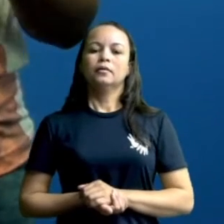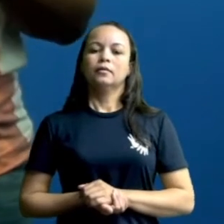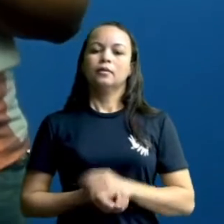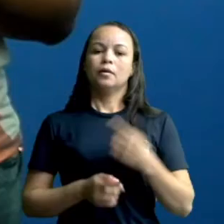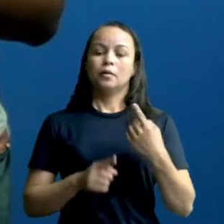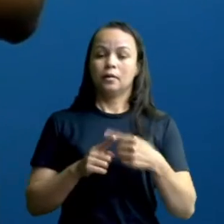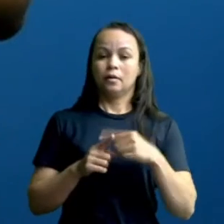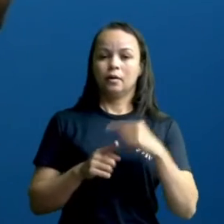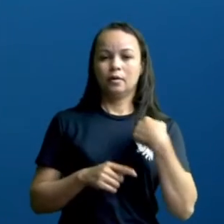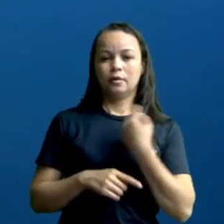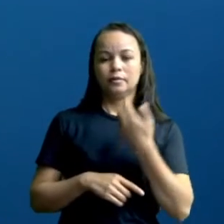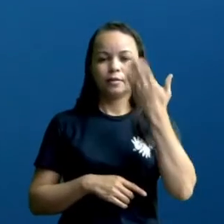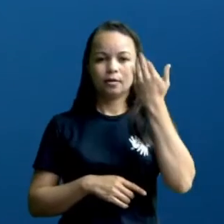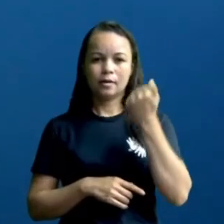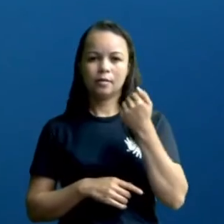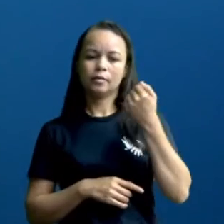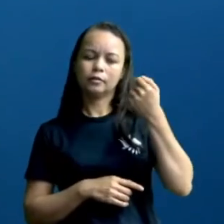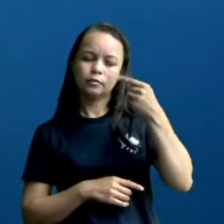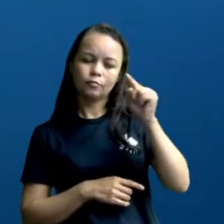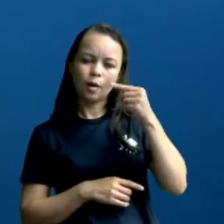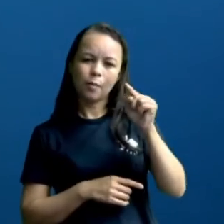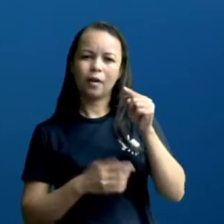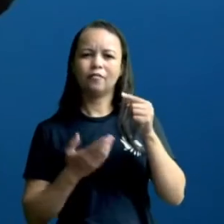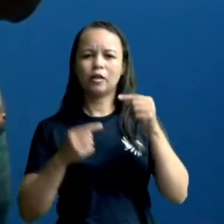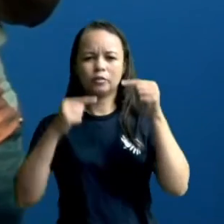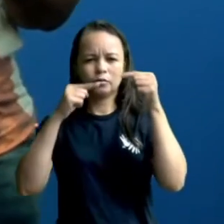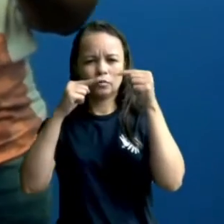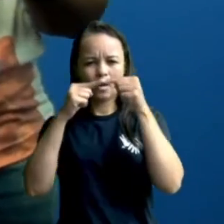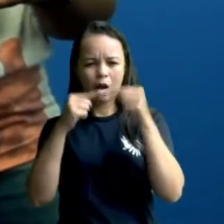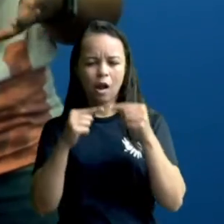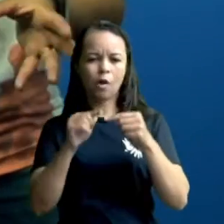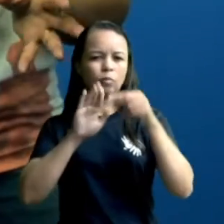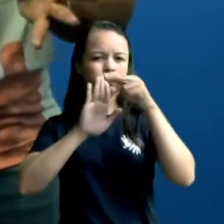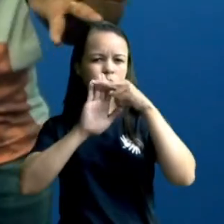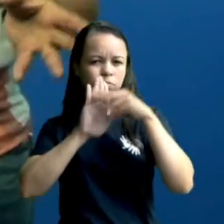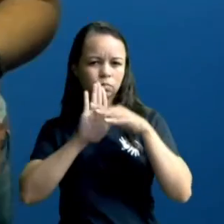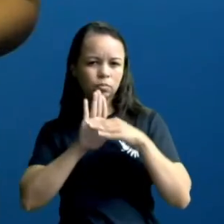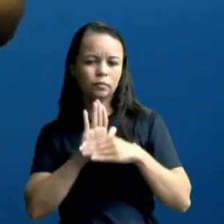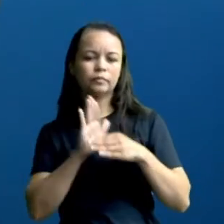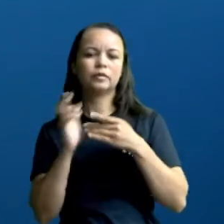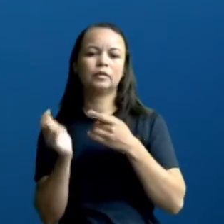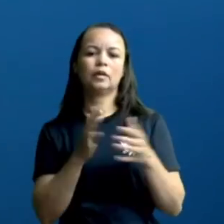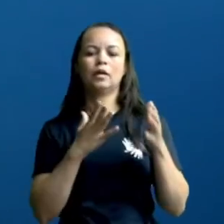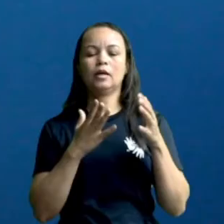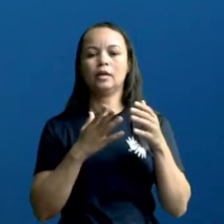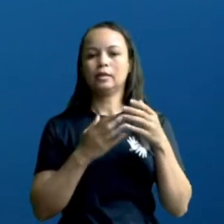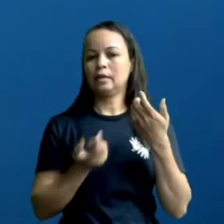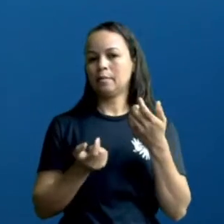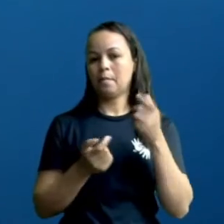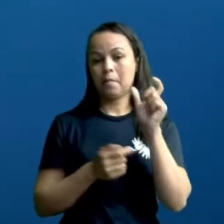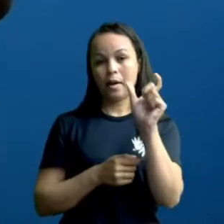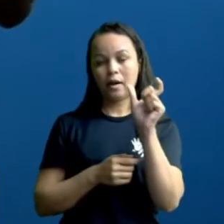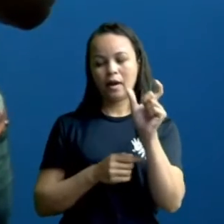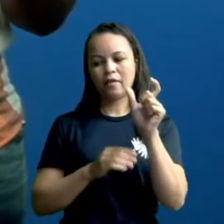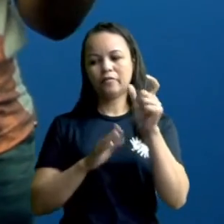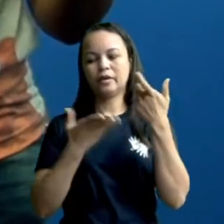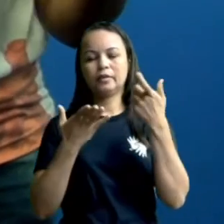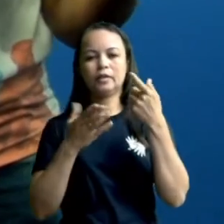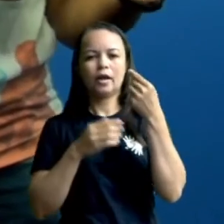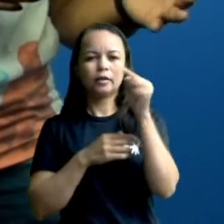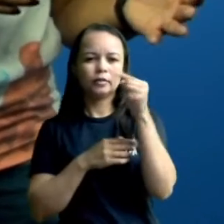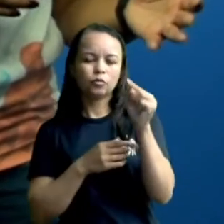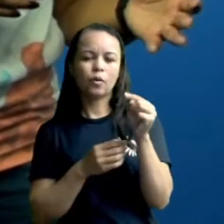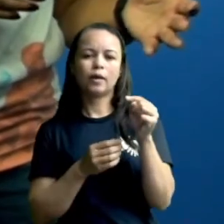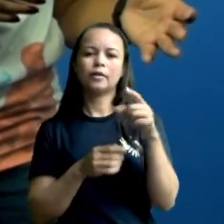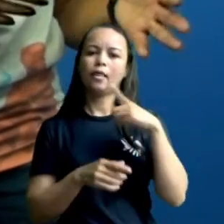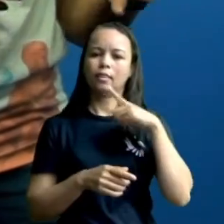para acentuar uma palavra de acordo com a posição da sílaba tônica, tem palavra que é acentuada e tem palavra